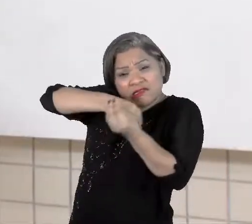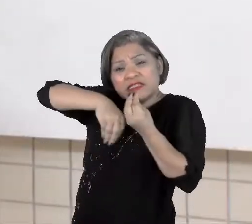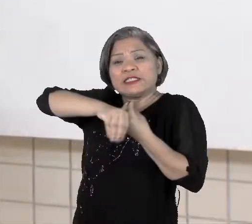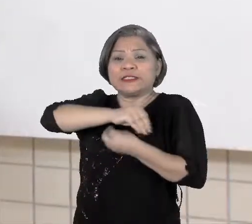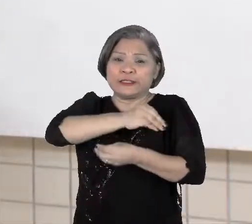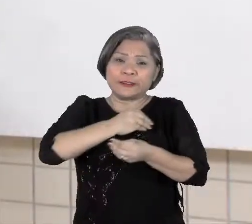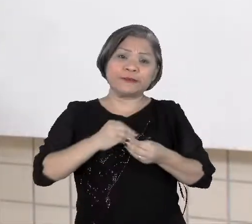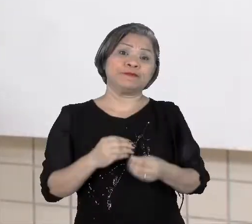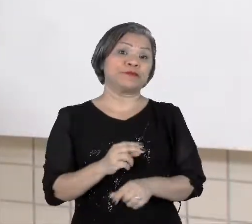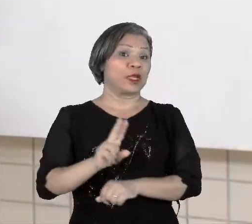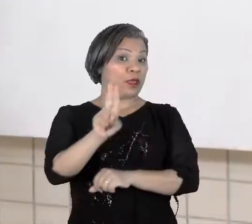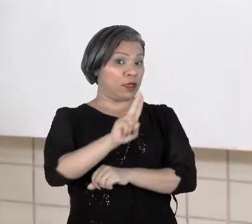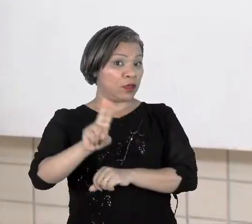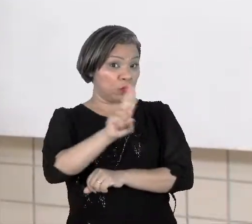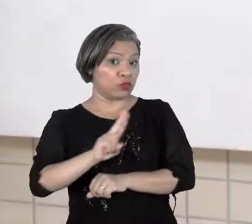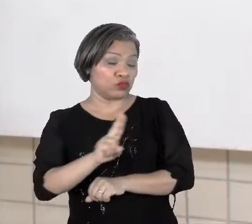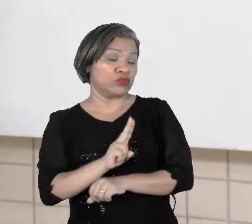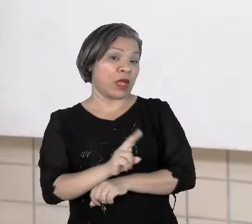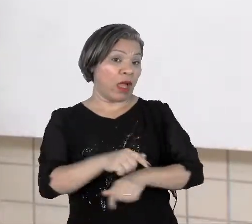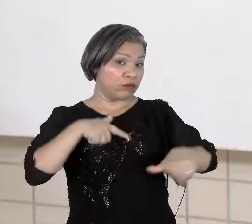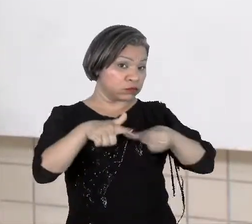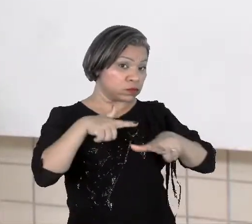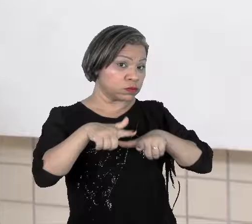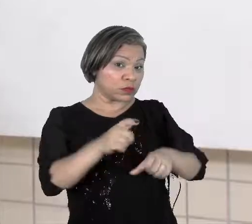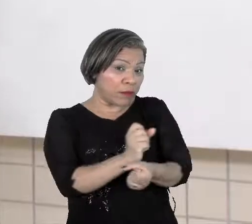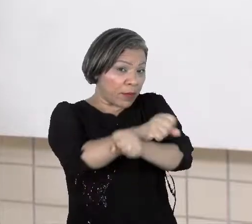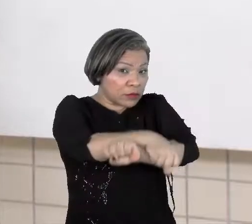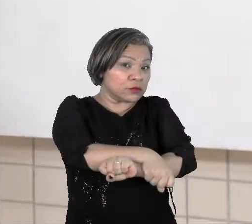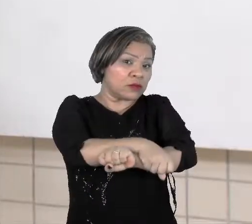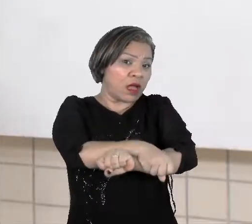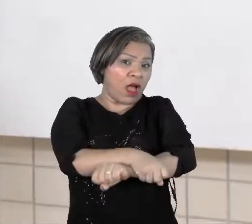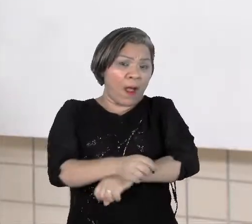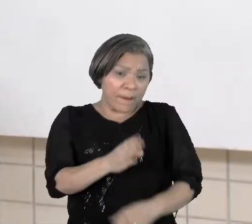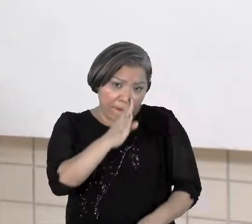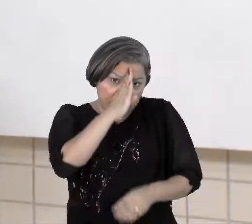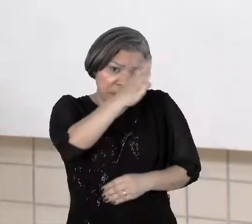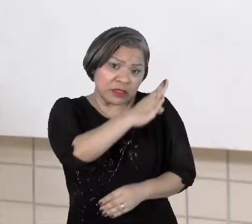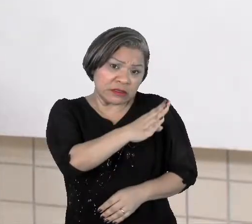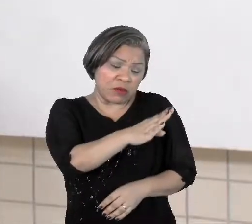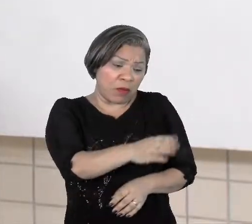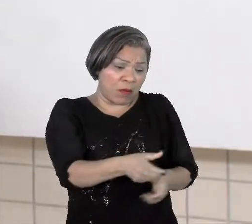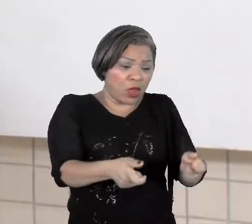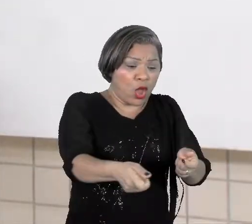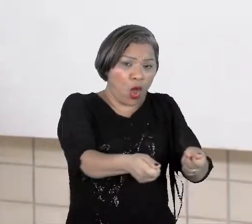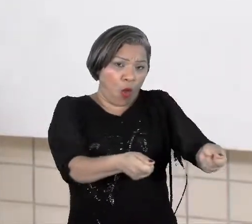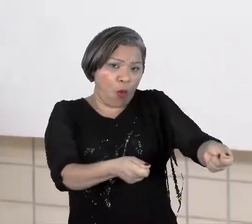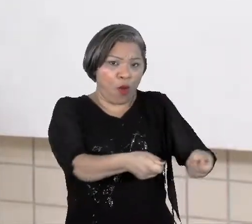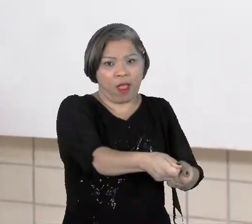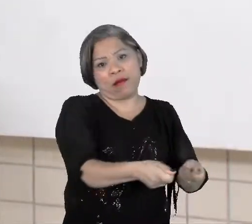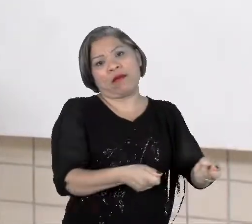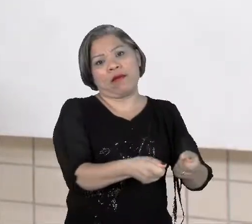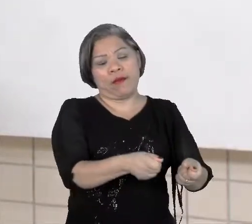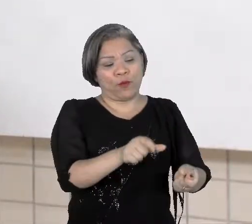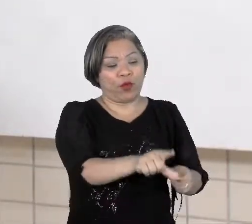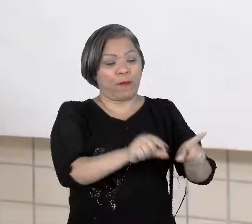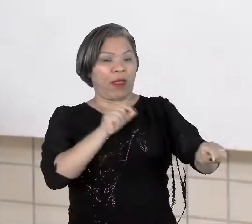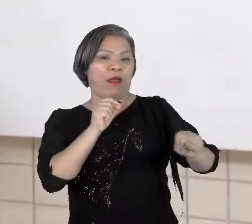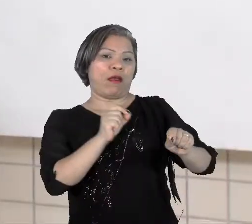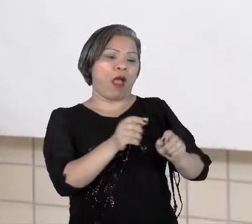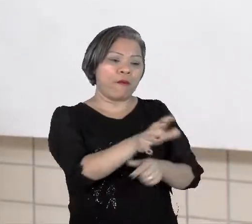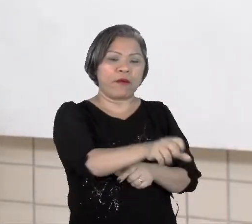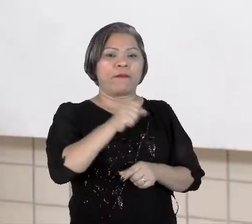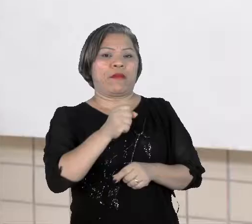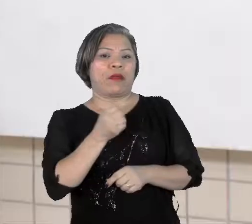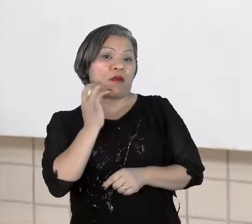mão de obra escrava, principalmente nos garimpos, na extração do ouro. A cidade de Natividade,